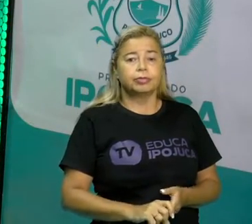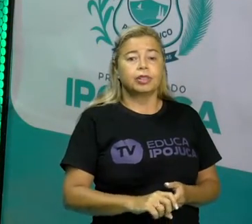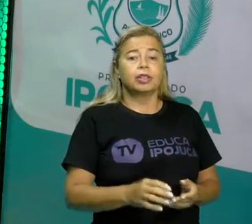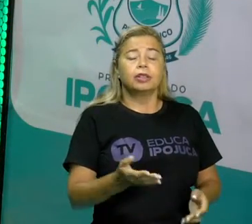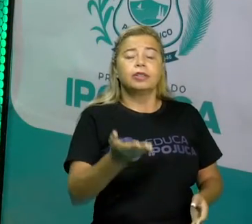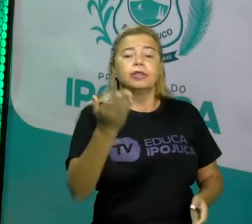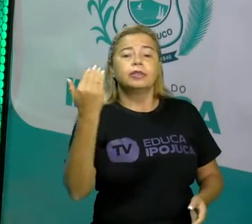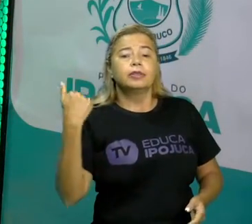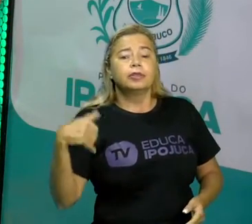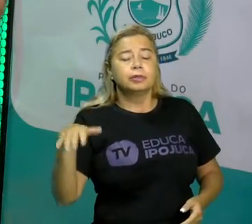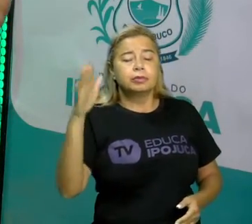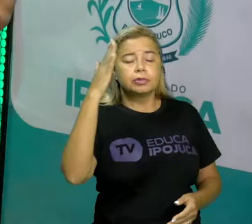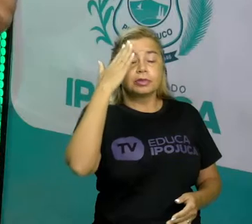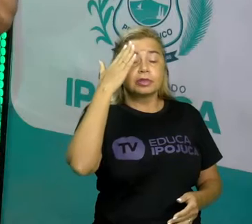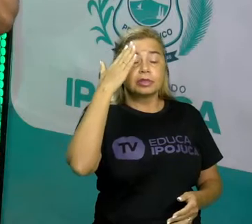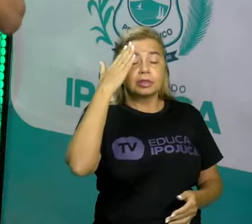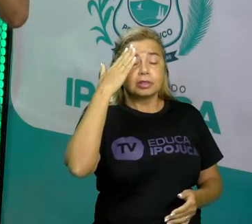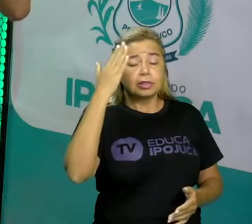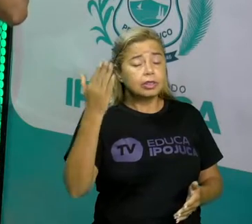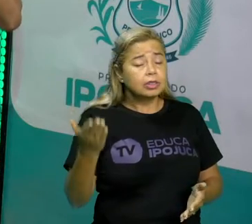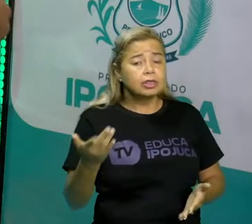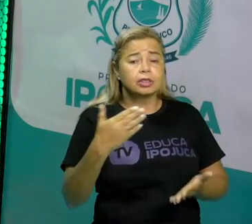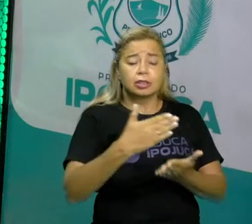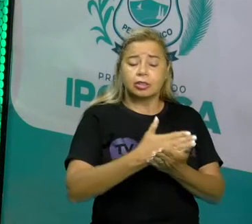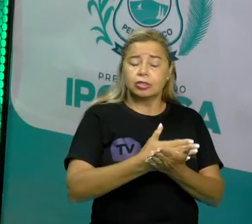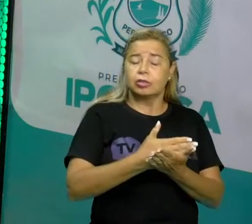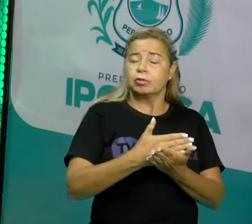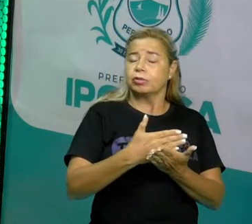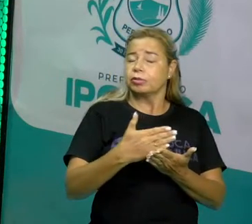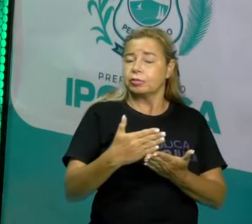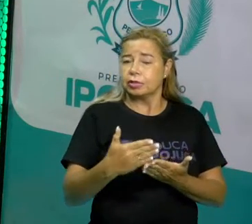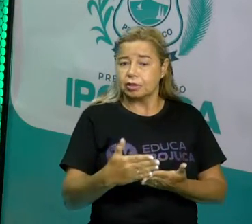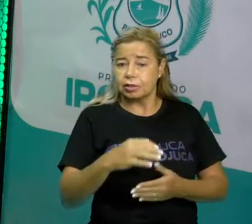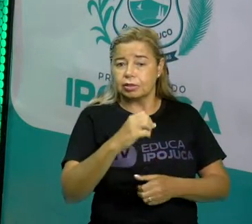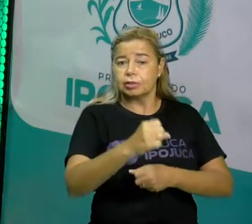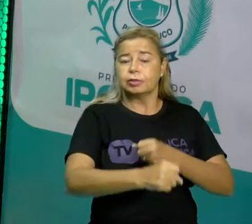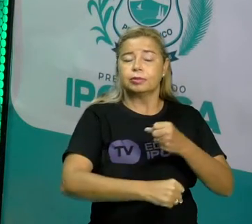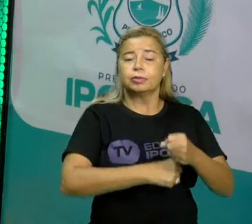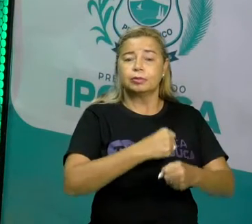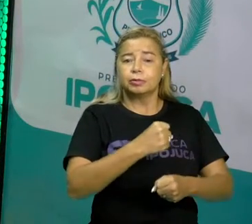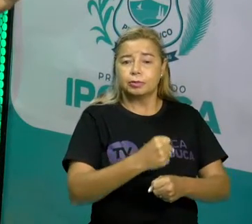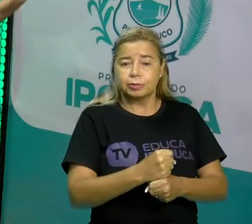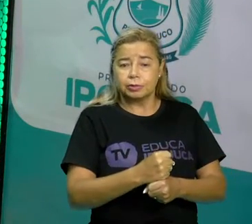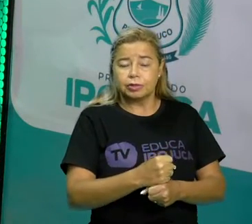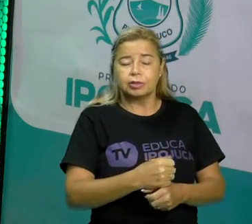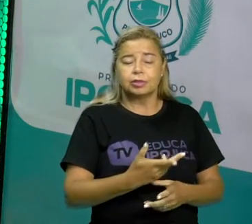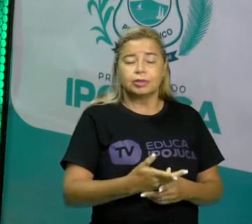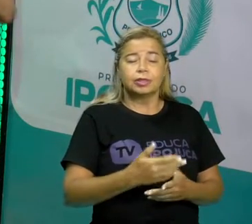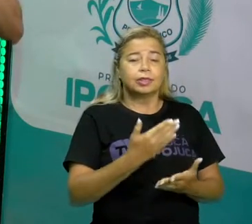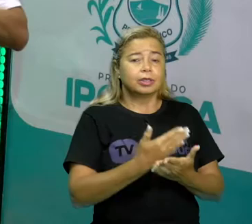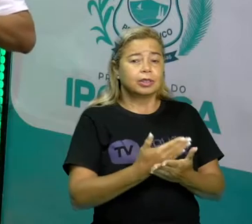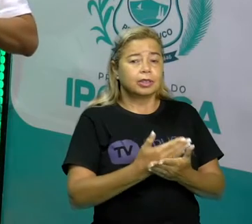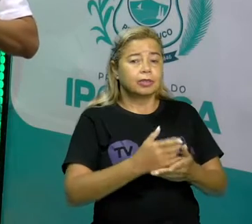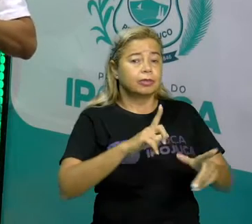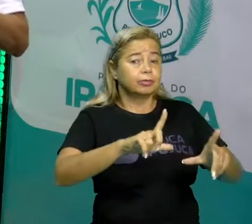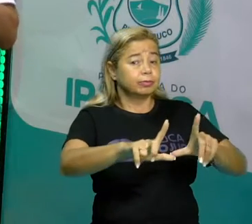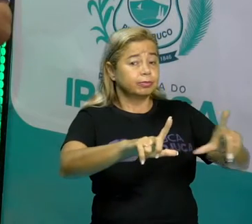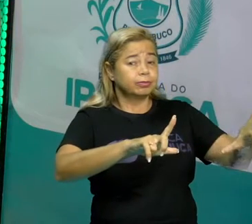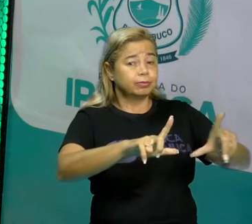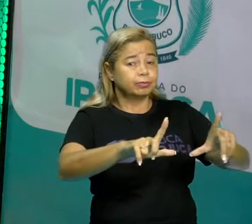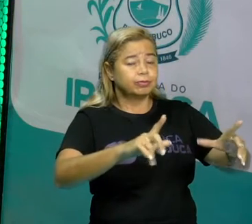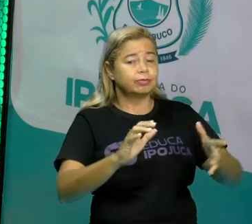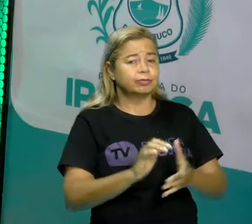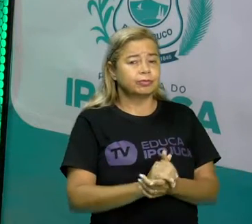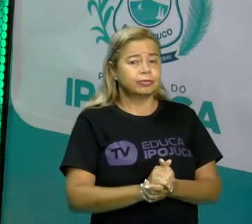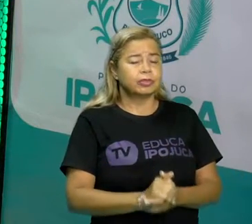Vamos entender. Estamos começando mais um ano, nossa aula na TV, e vamos entender